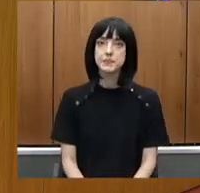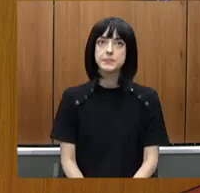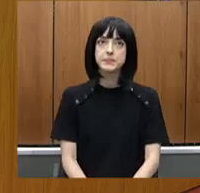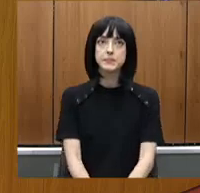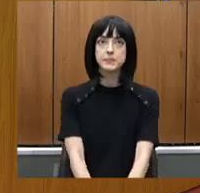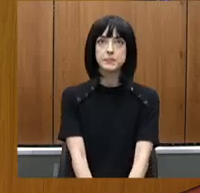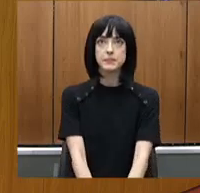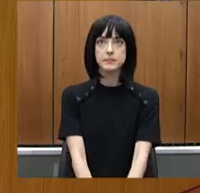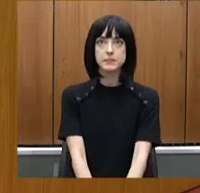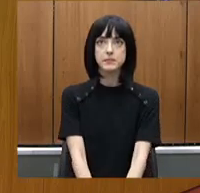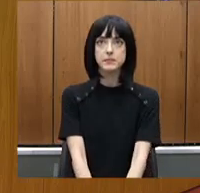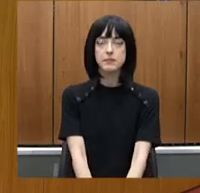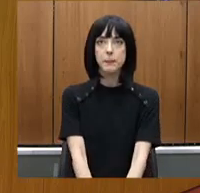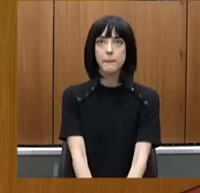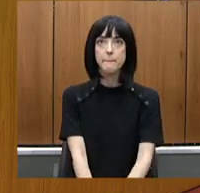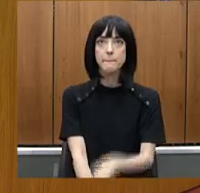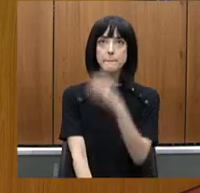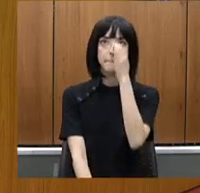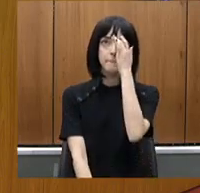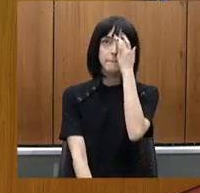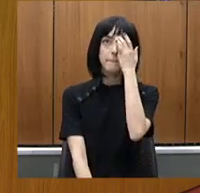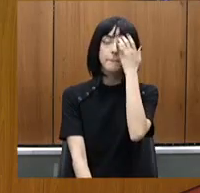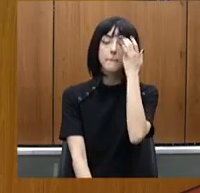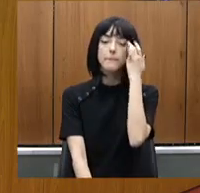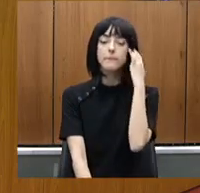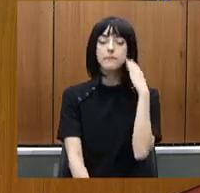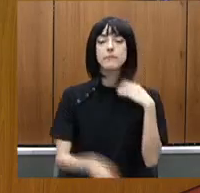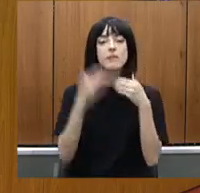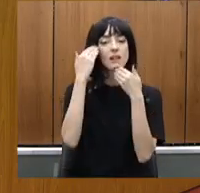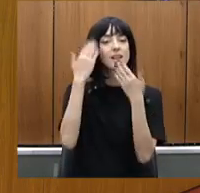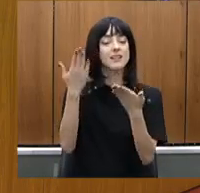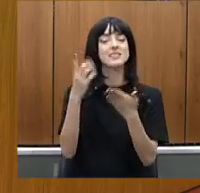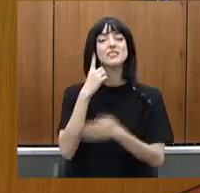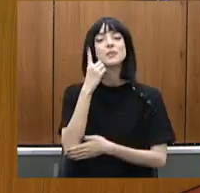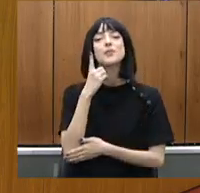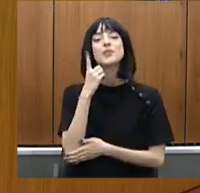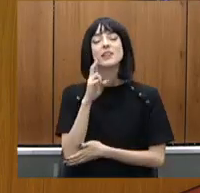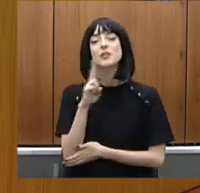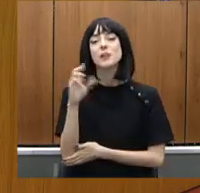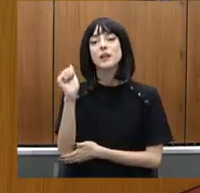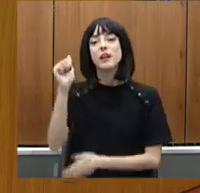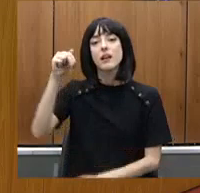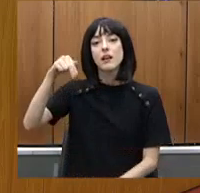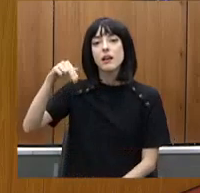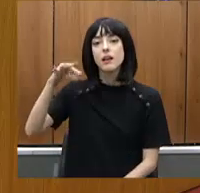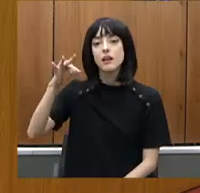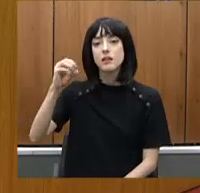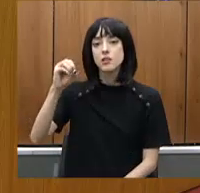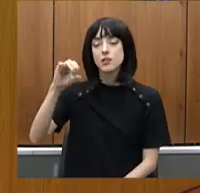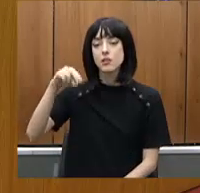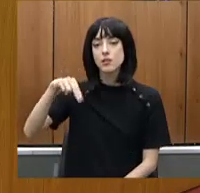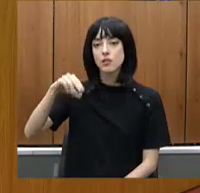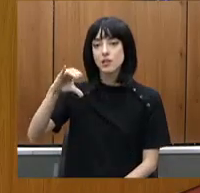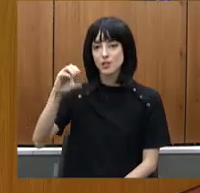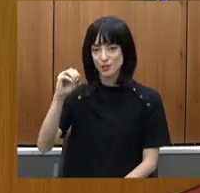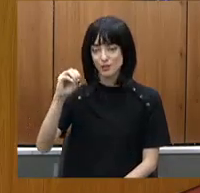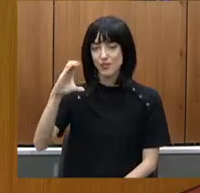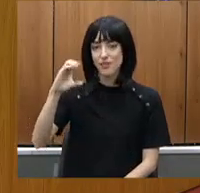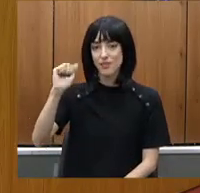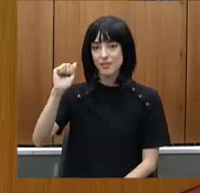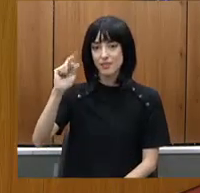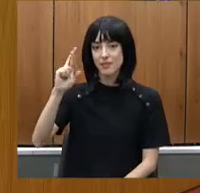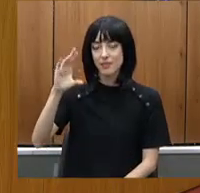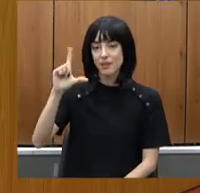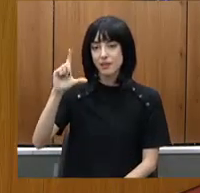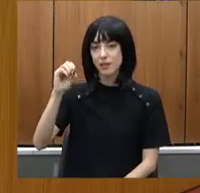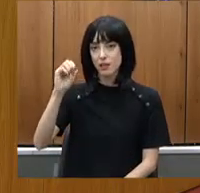que descer o nosso Deputado Antônio Carlos pela pela fala né e o senhor não é só a fala aqui na